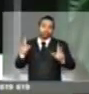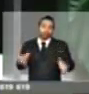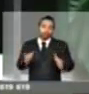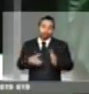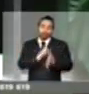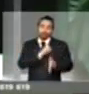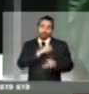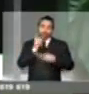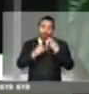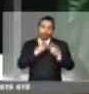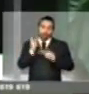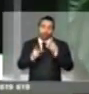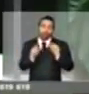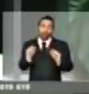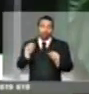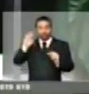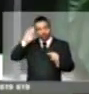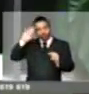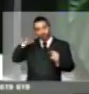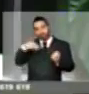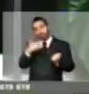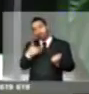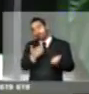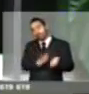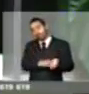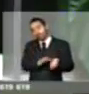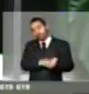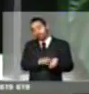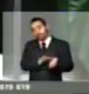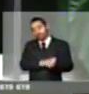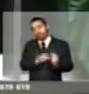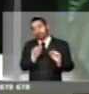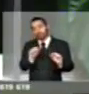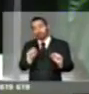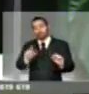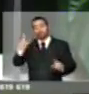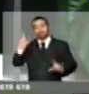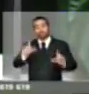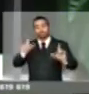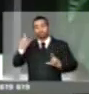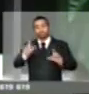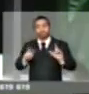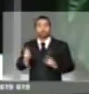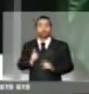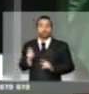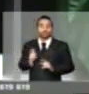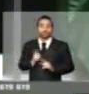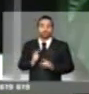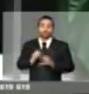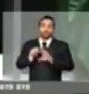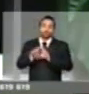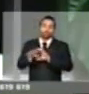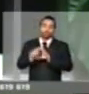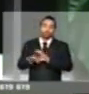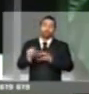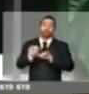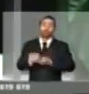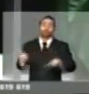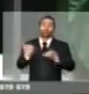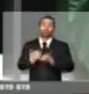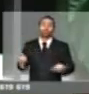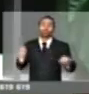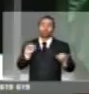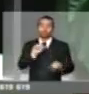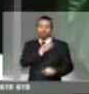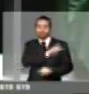anteriormente, por homenagear uma TV que leva a imagem, a boa imagem do Estado do